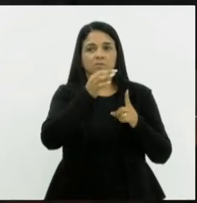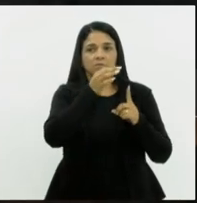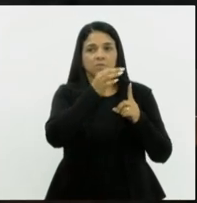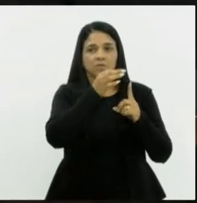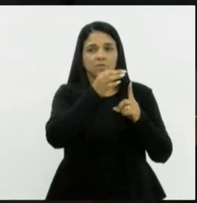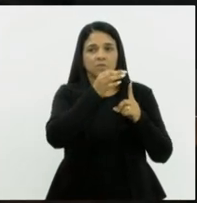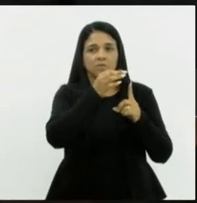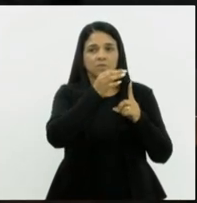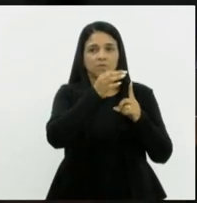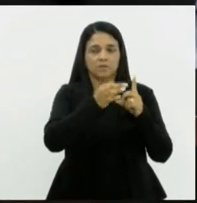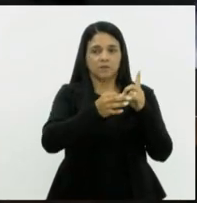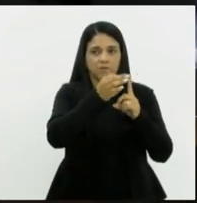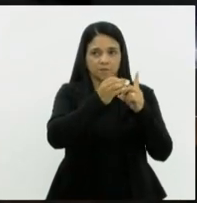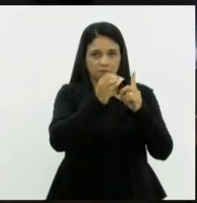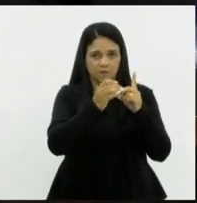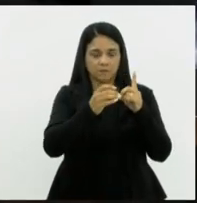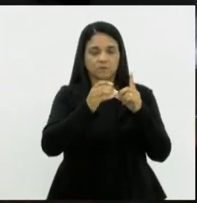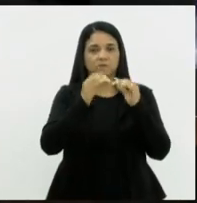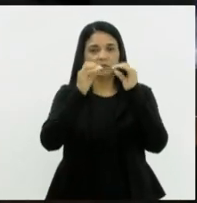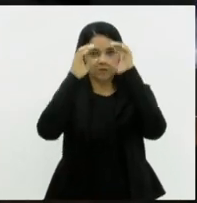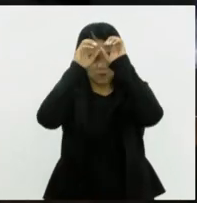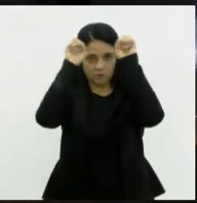desembargador do Tribunal de Justiça, desculpe.